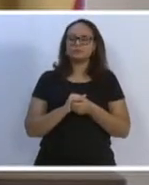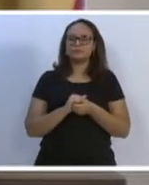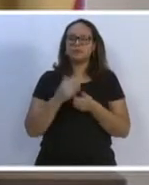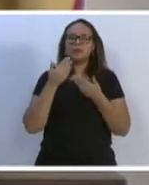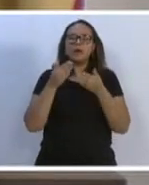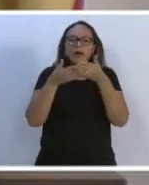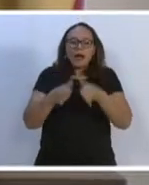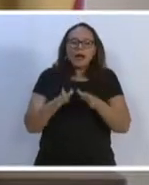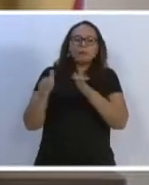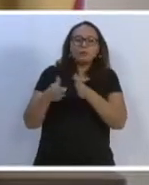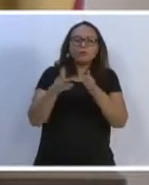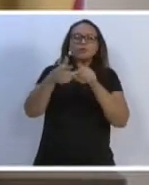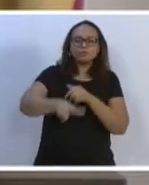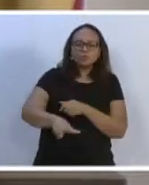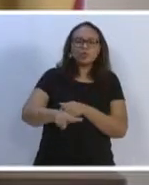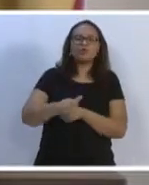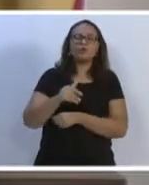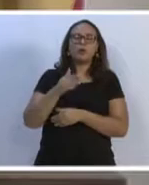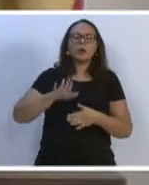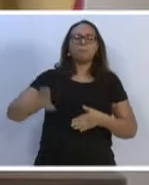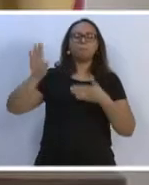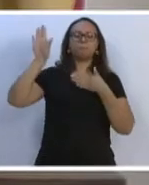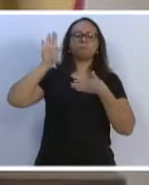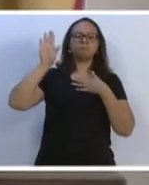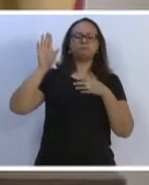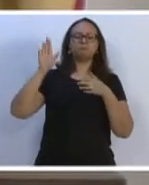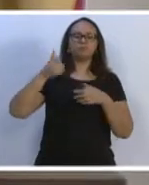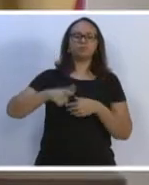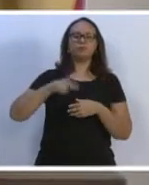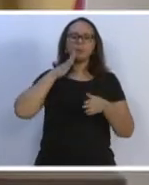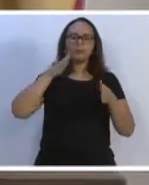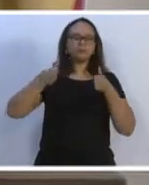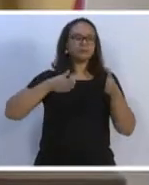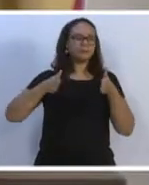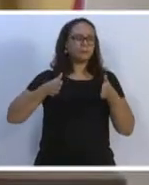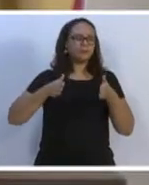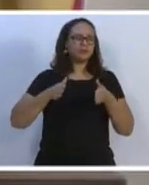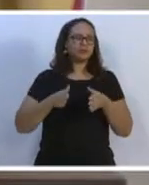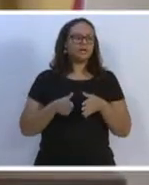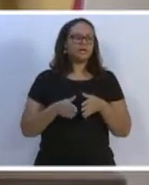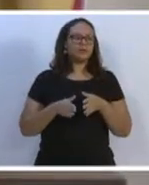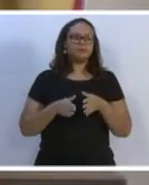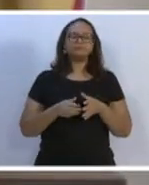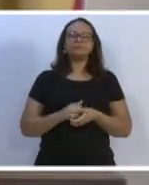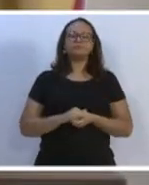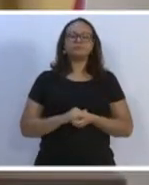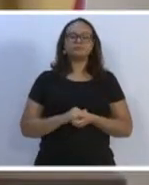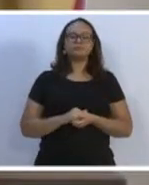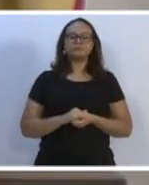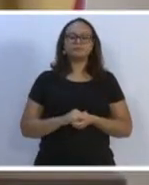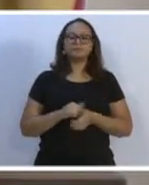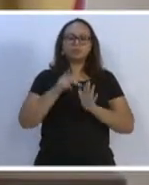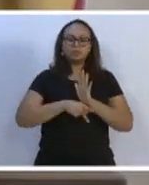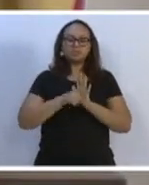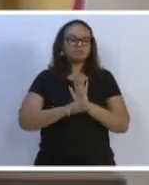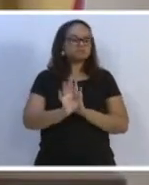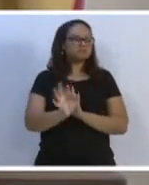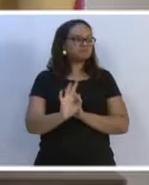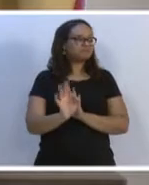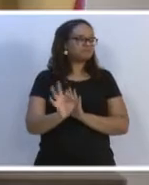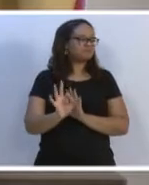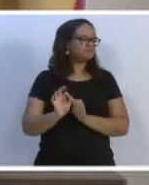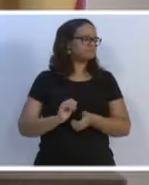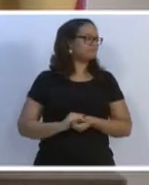reabertura desta via, enquanto a prometida em campanha e oficial não sai do papel a ligação Velha Garcia, sequer projetos tem.